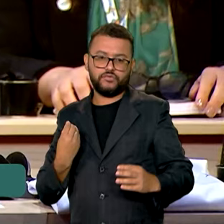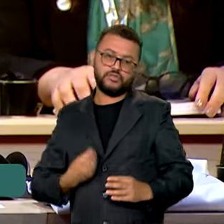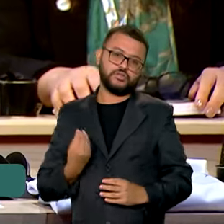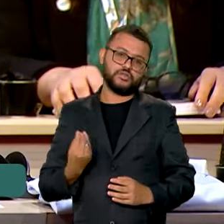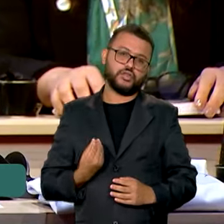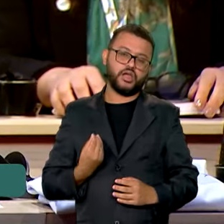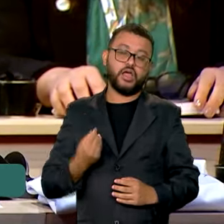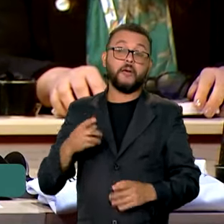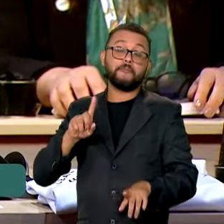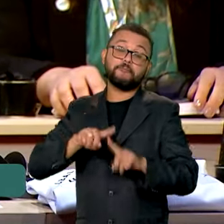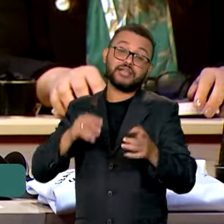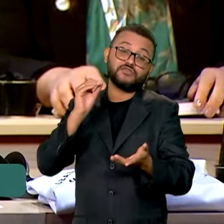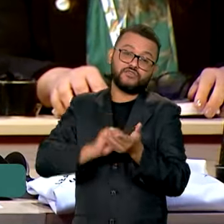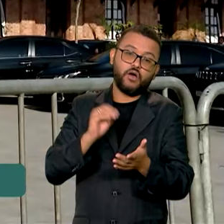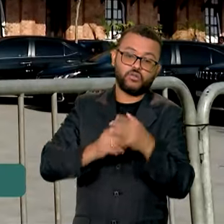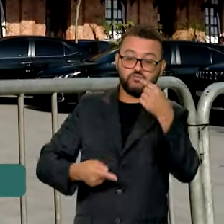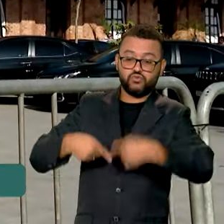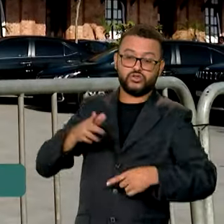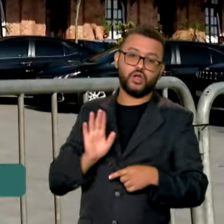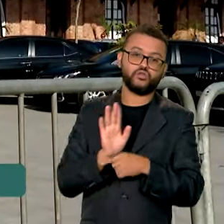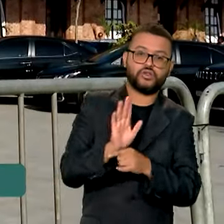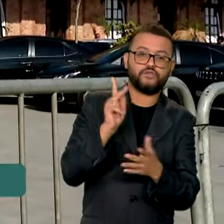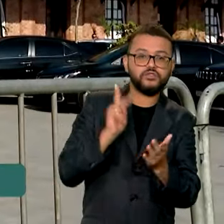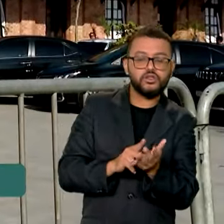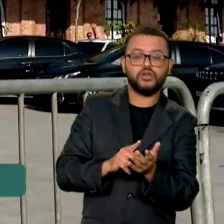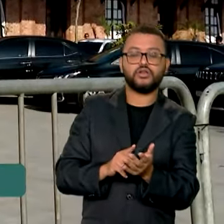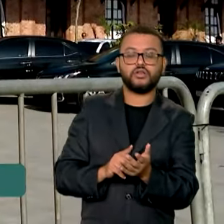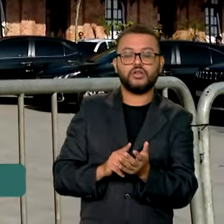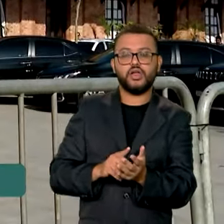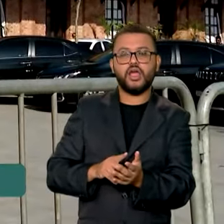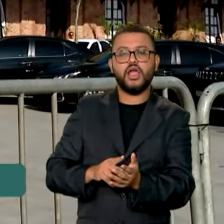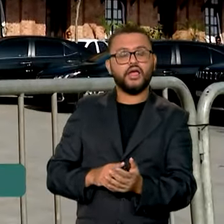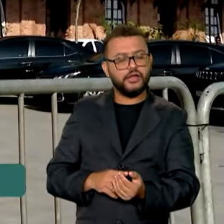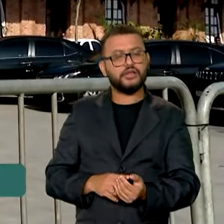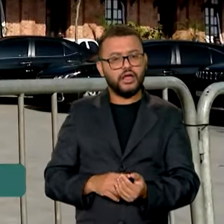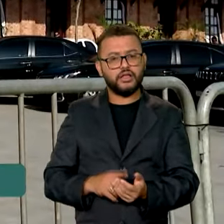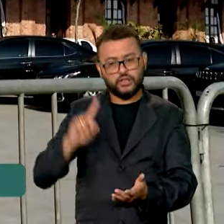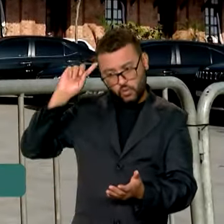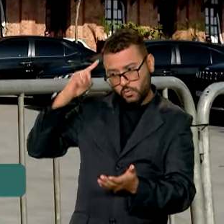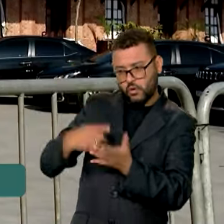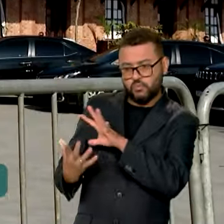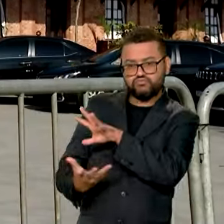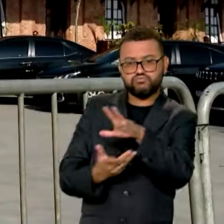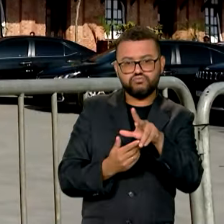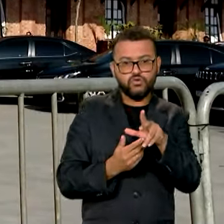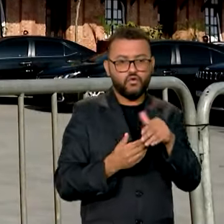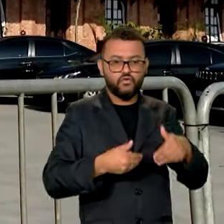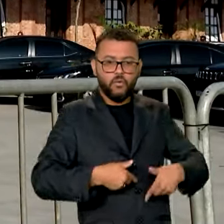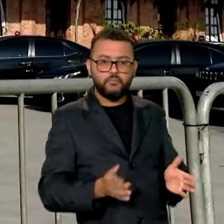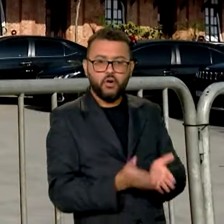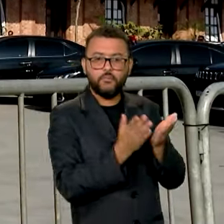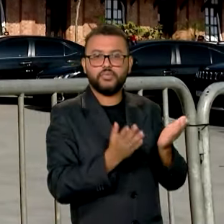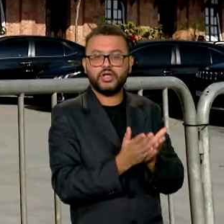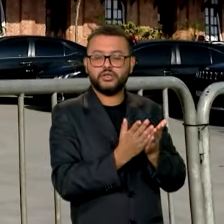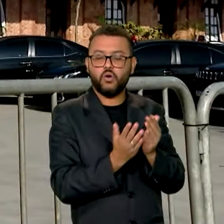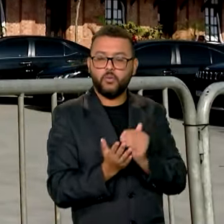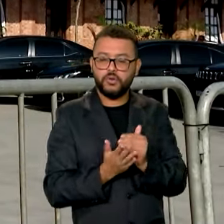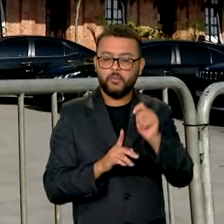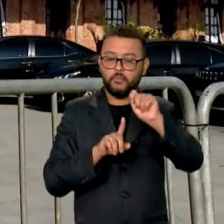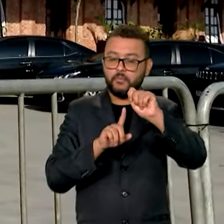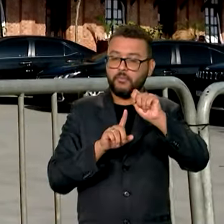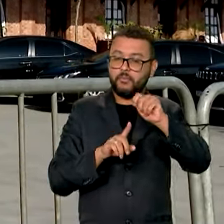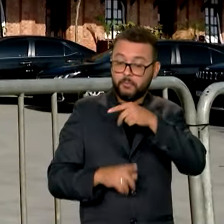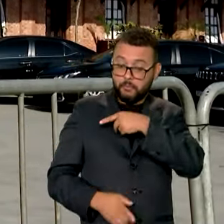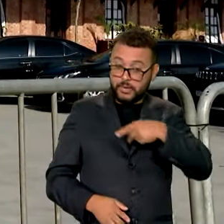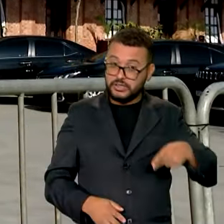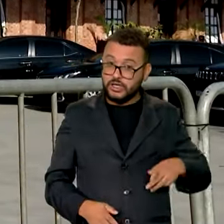que tem faltado é vontade política. A criação de uma aliança global contra a fome e a pobreza foi proposta pelo presidente